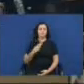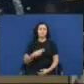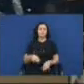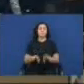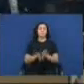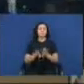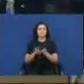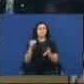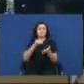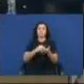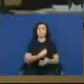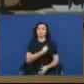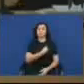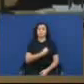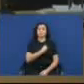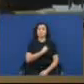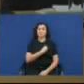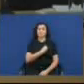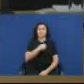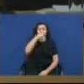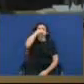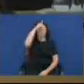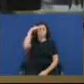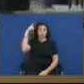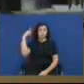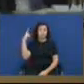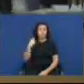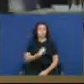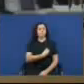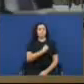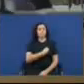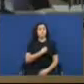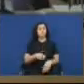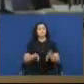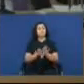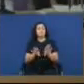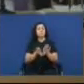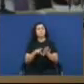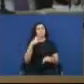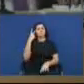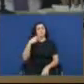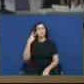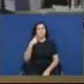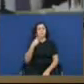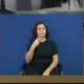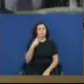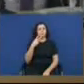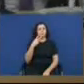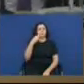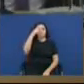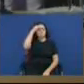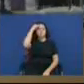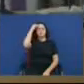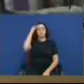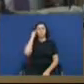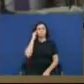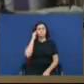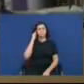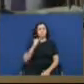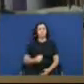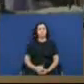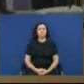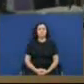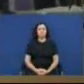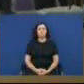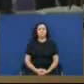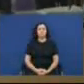presença. Registrada a presença da vereadora Mayra neste expediente e também do vereador Wilson Nunes